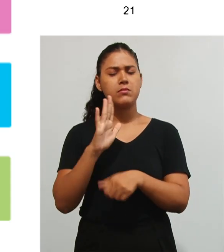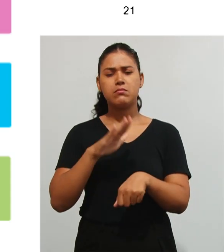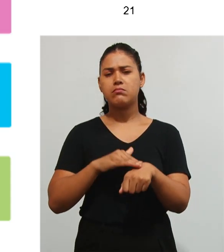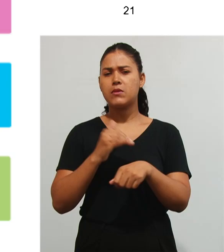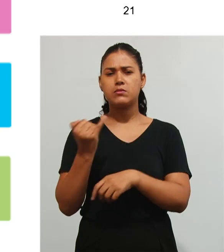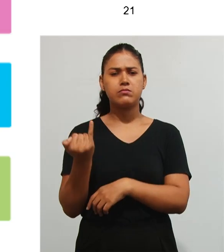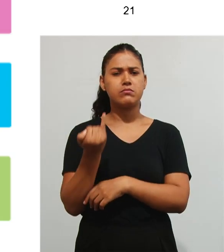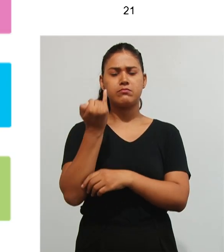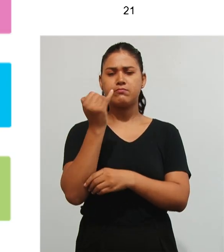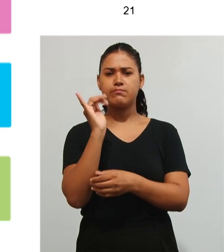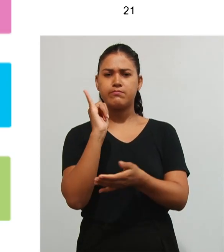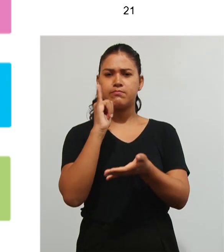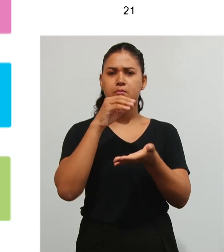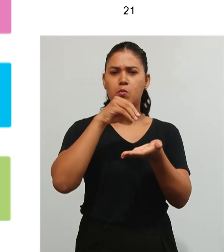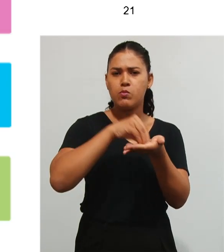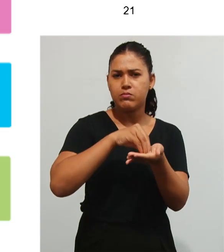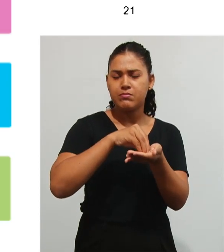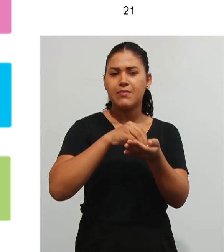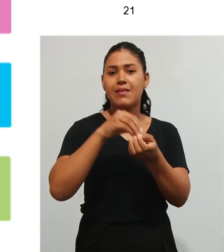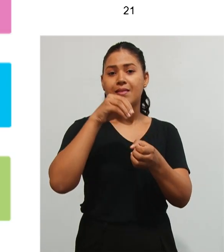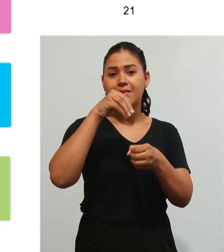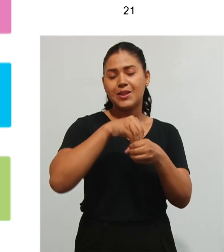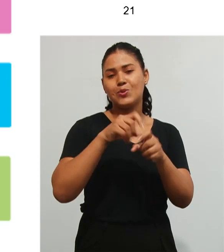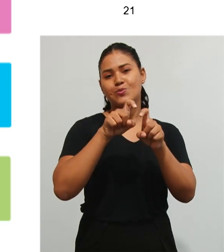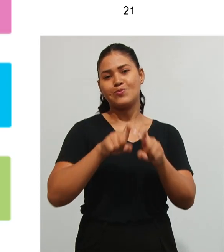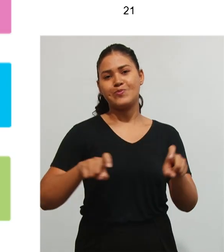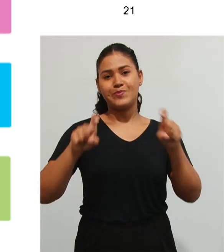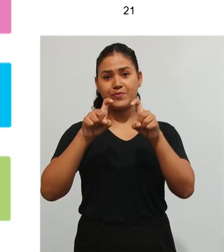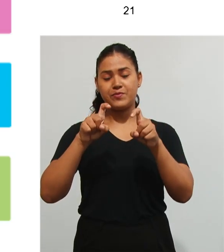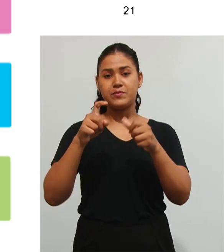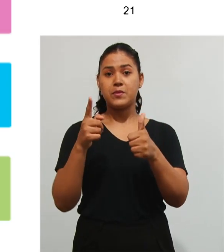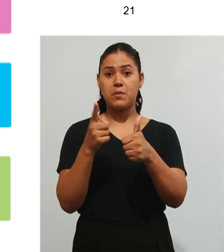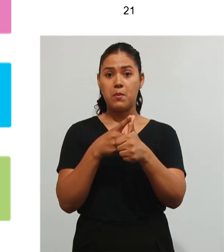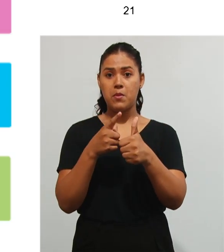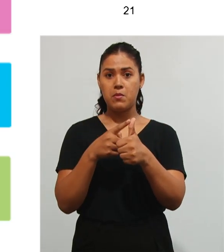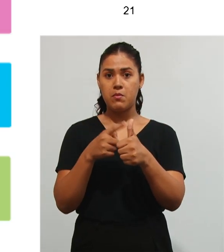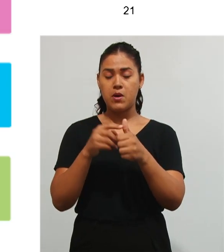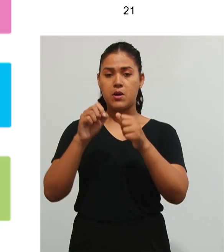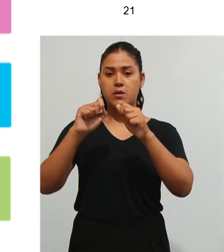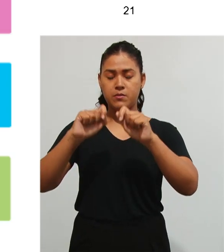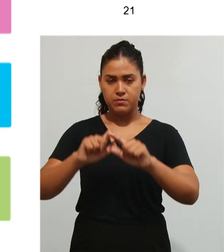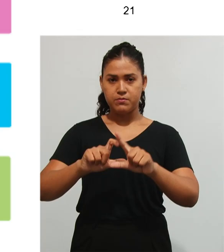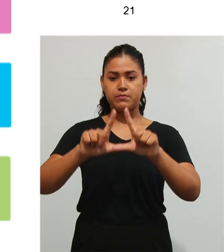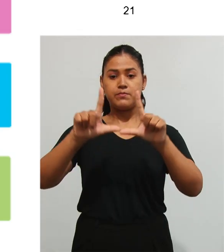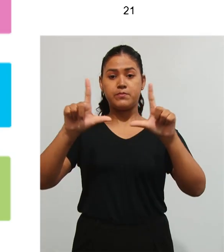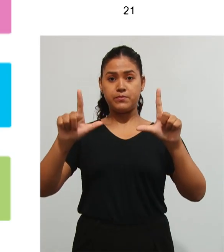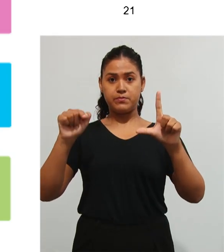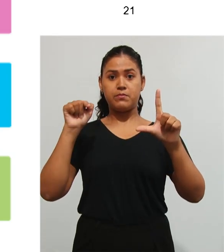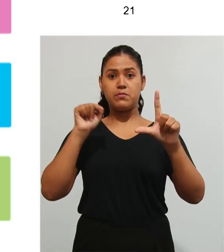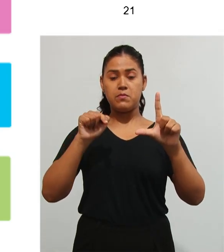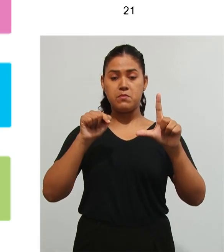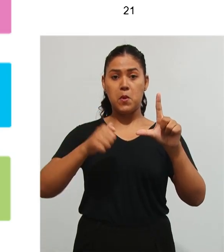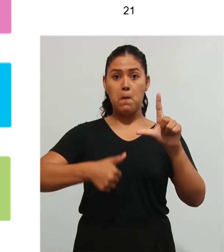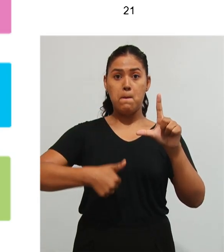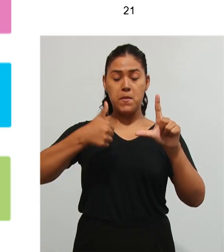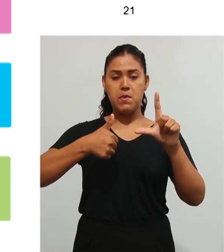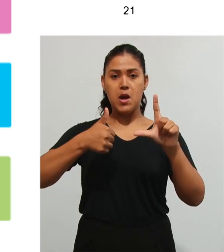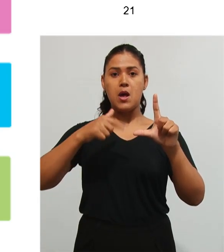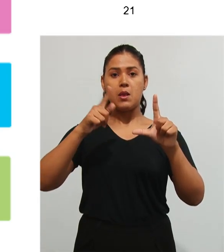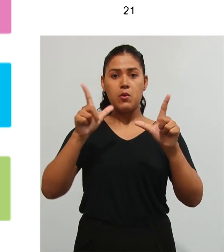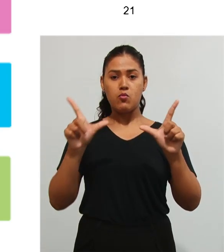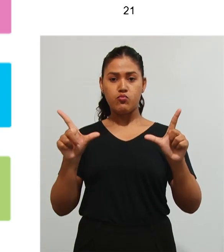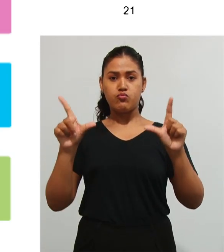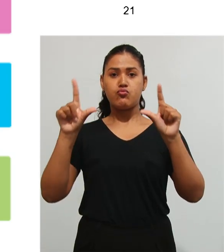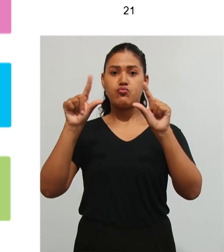do computador. Então depois que o computador inicializa, ele é o primeiro programa a ser executado e o último a ser finalizado, tá? Então